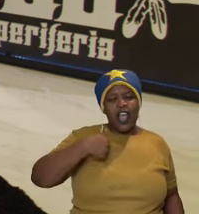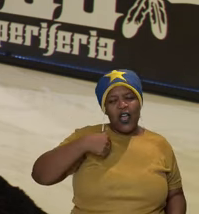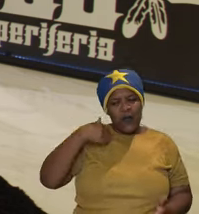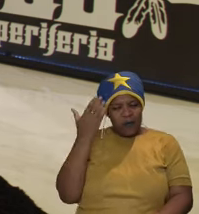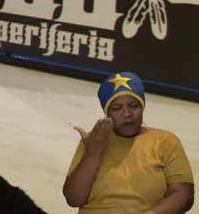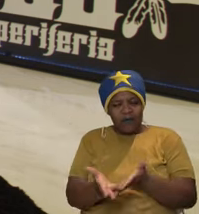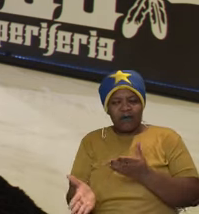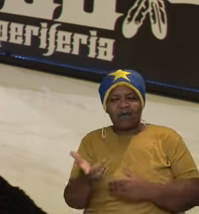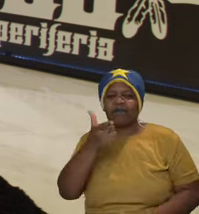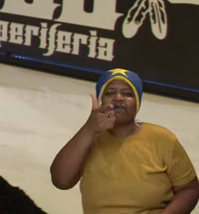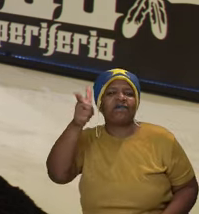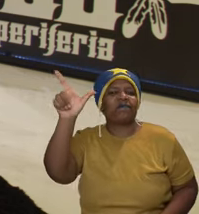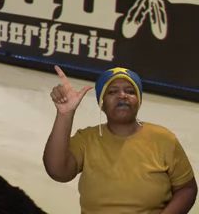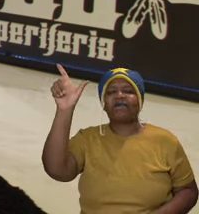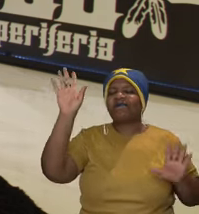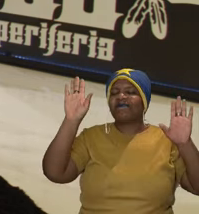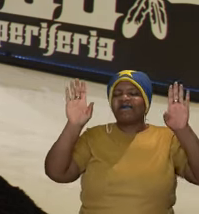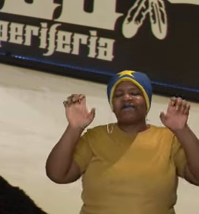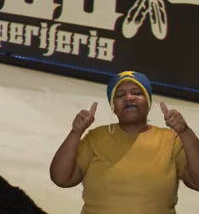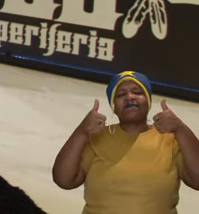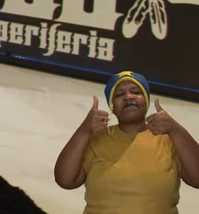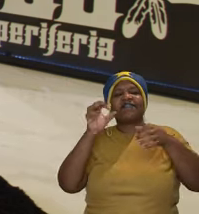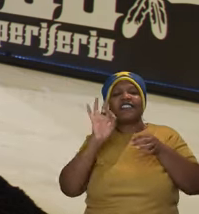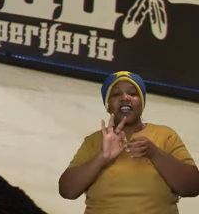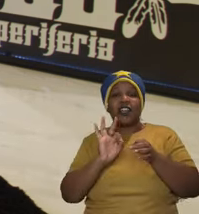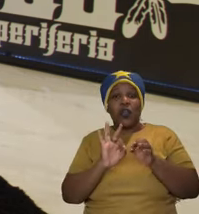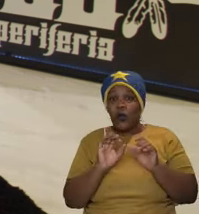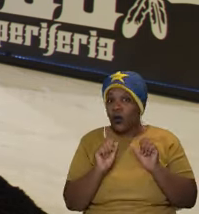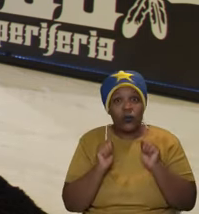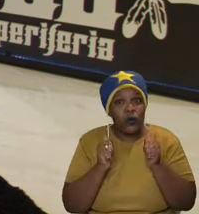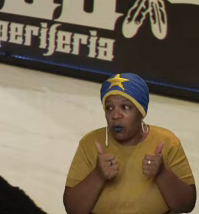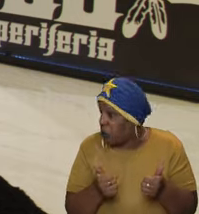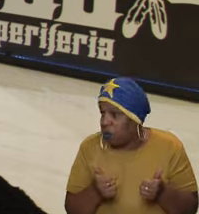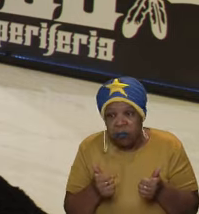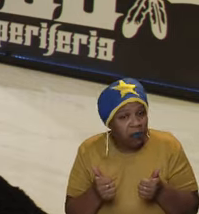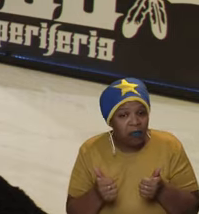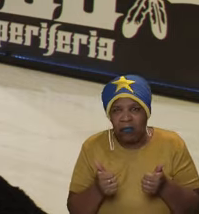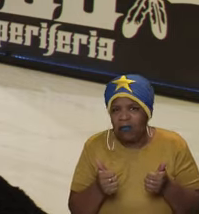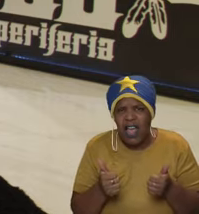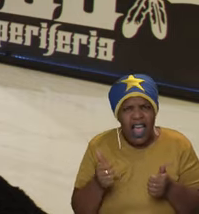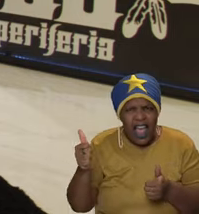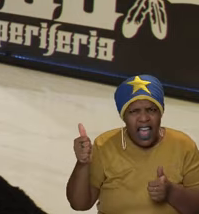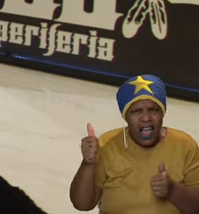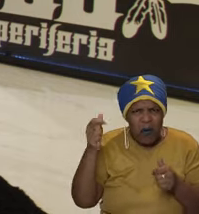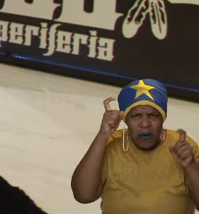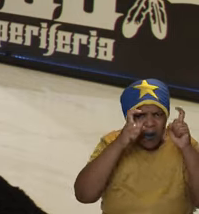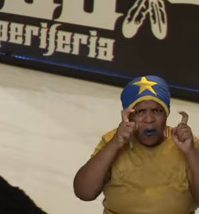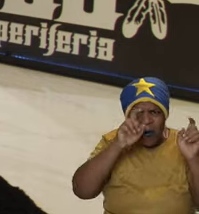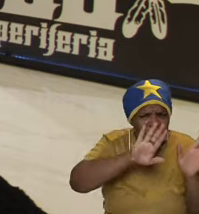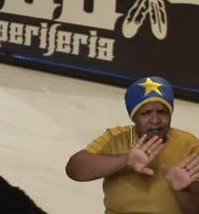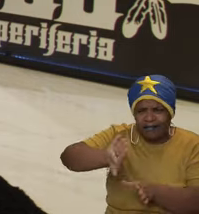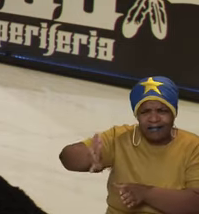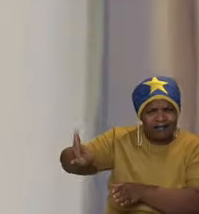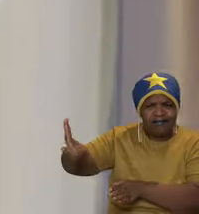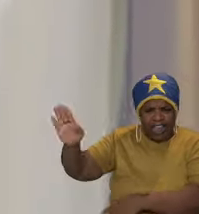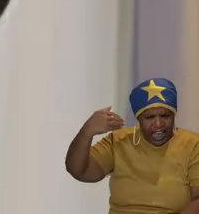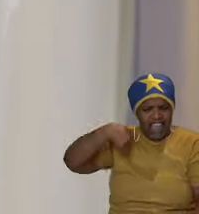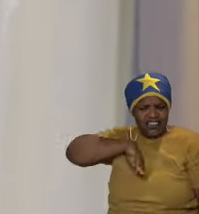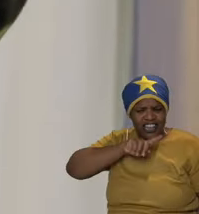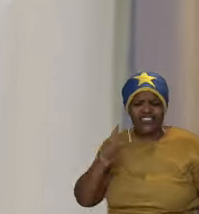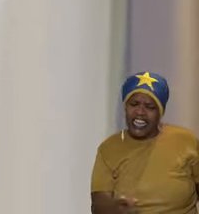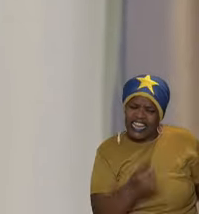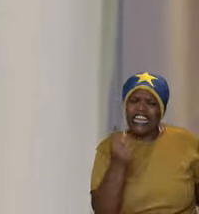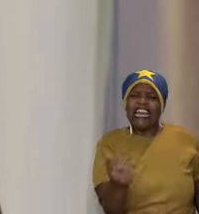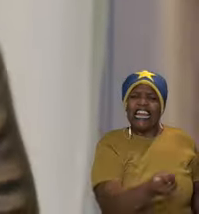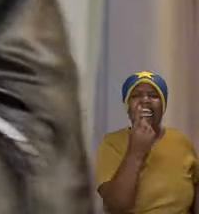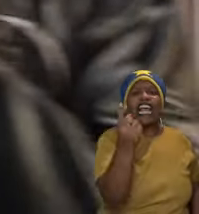que o louco romântico fez. Sim, tudo bem, não liga não. A gente que eterniza, o